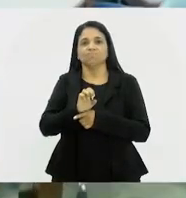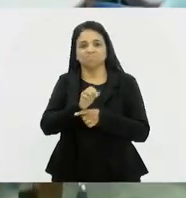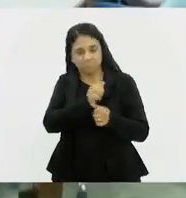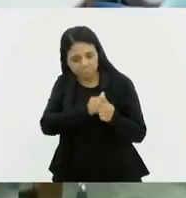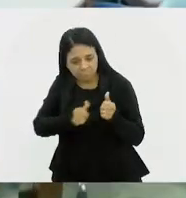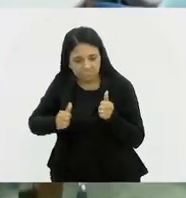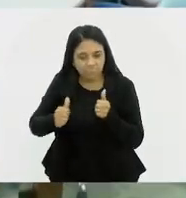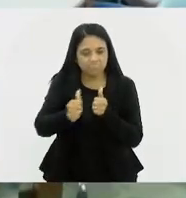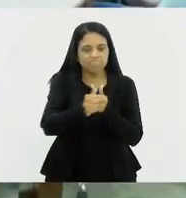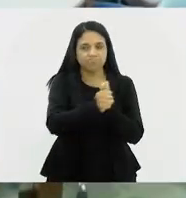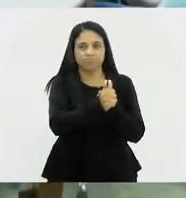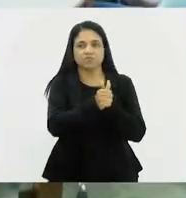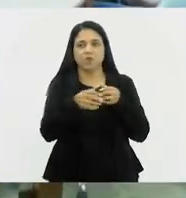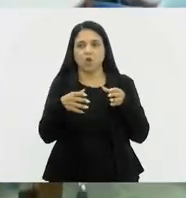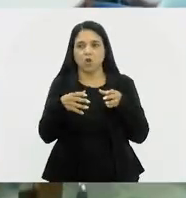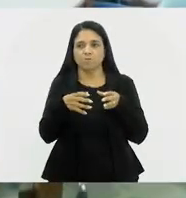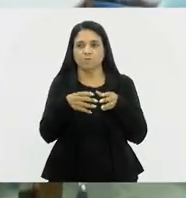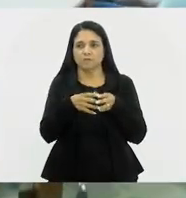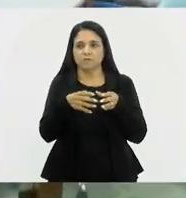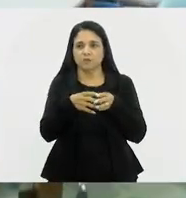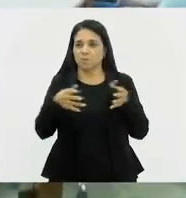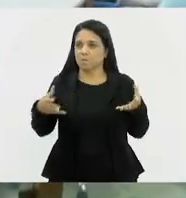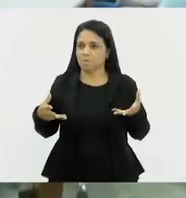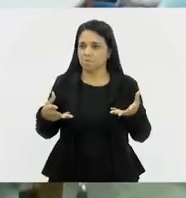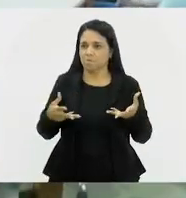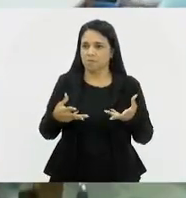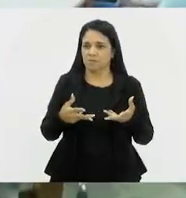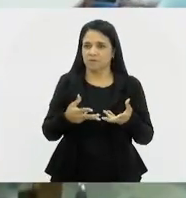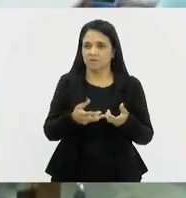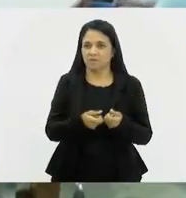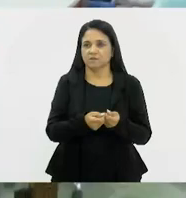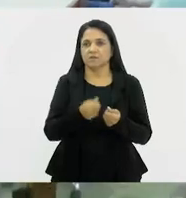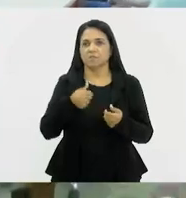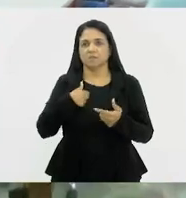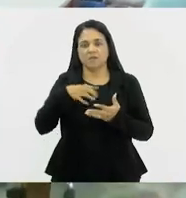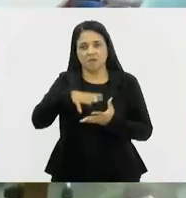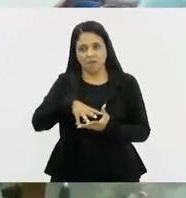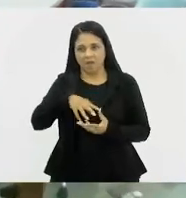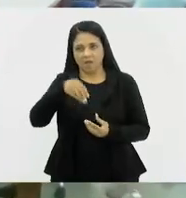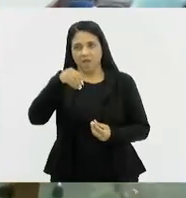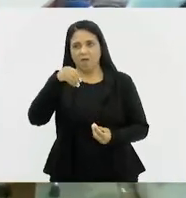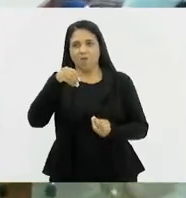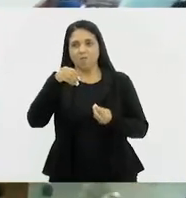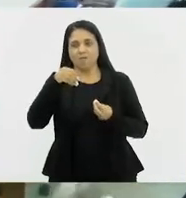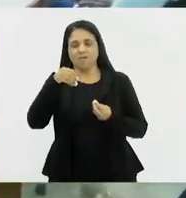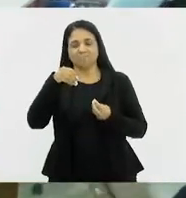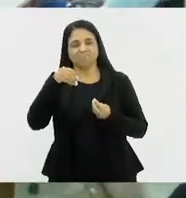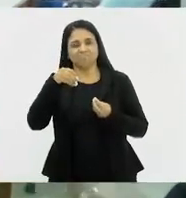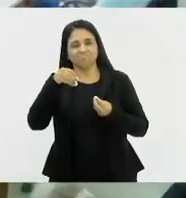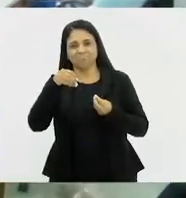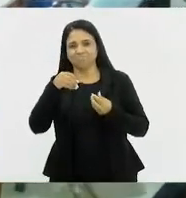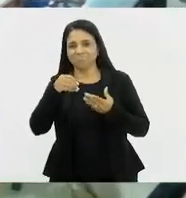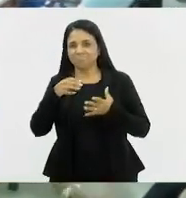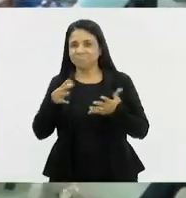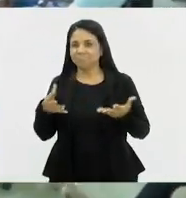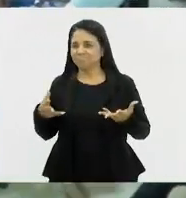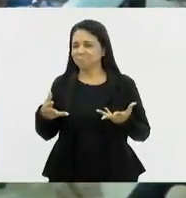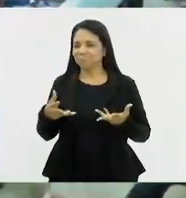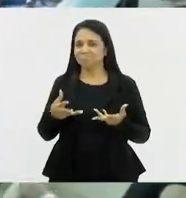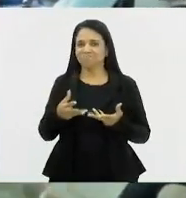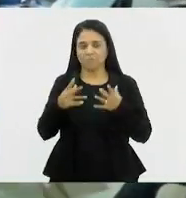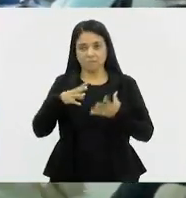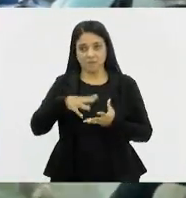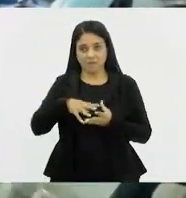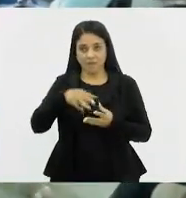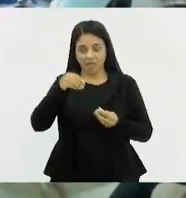dessa comissão, que está uma coisa maravilhosa. Eu estou com a minha alma lavada de estar aqui com vocês. Olha a chuva que está lá fora. É